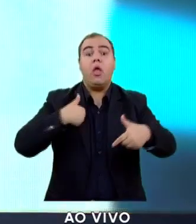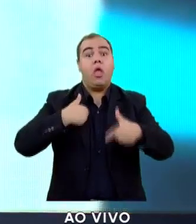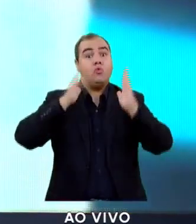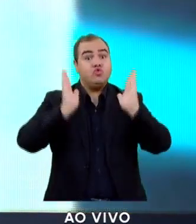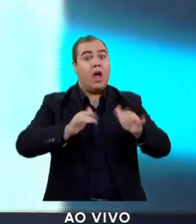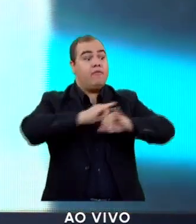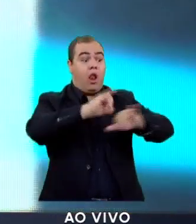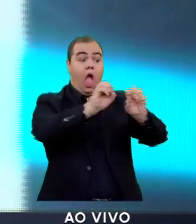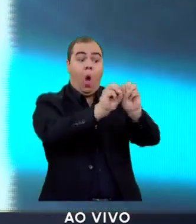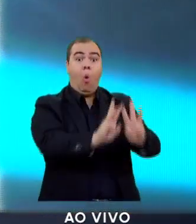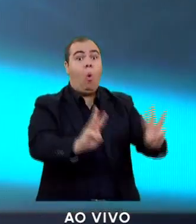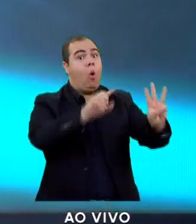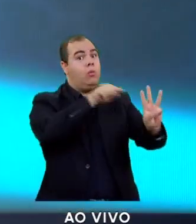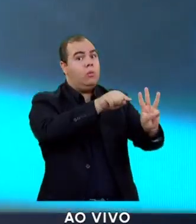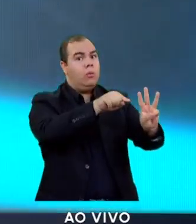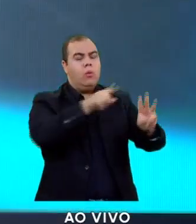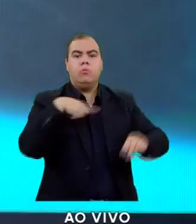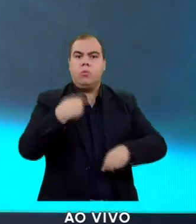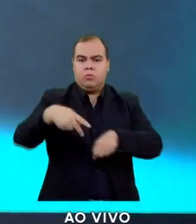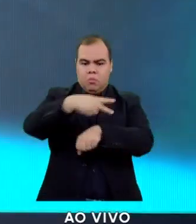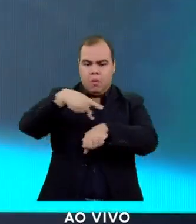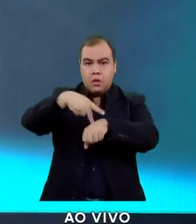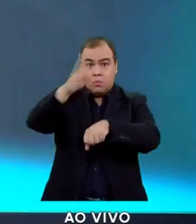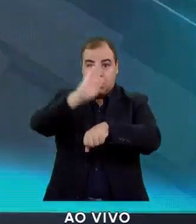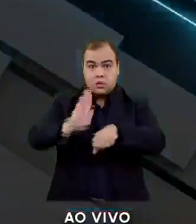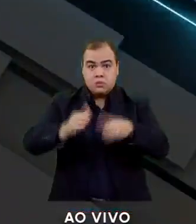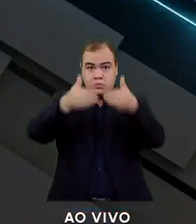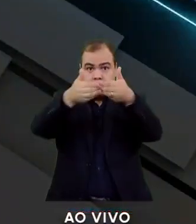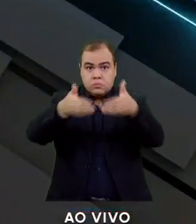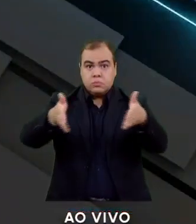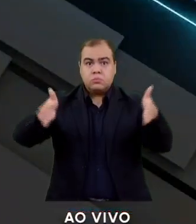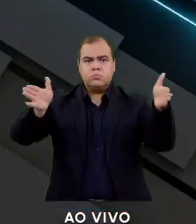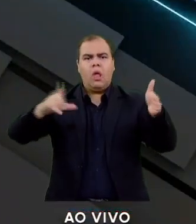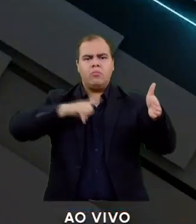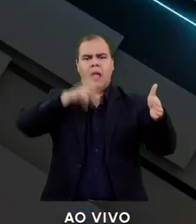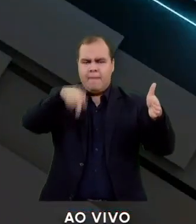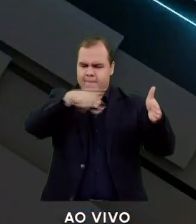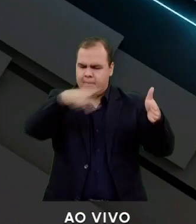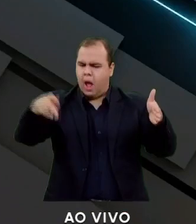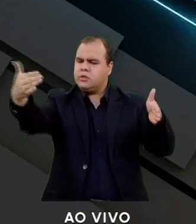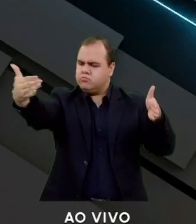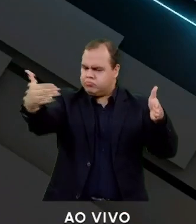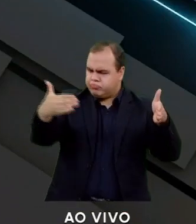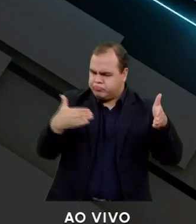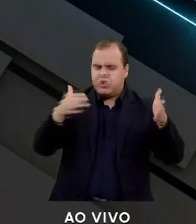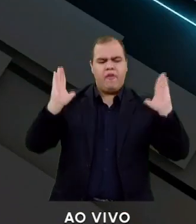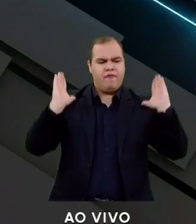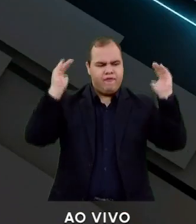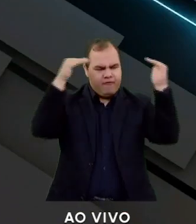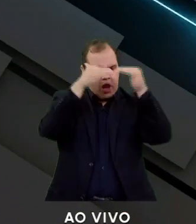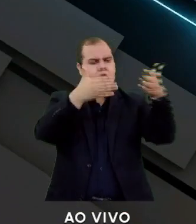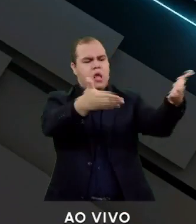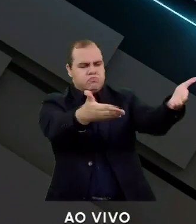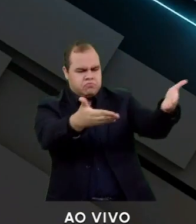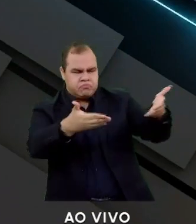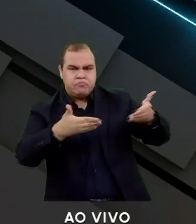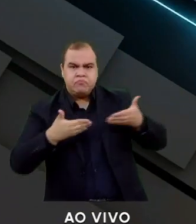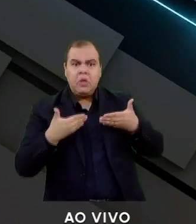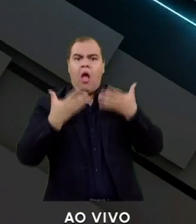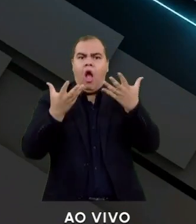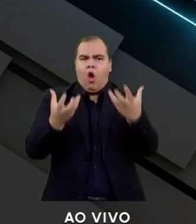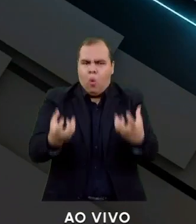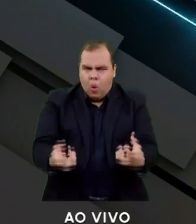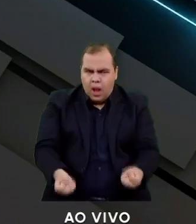o Brasil está de portas abertas para acolher padres para acolher freiras outros religiosos que